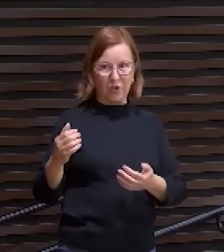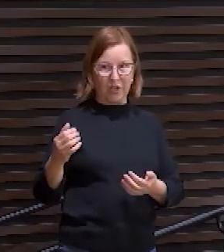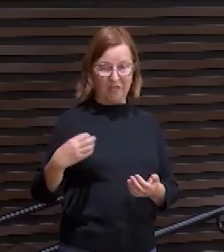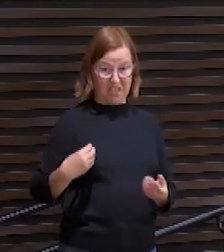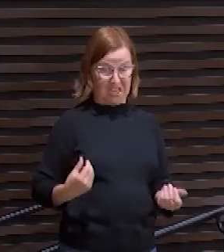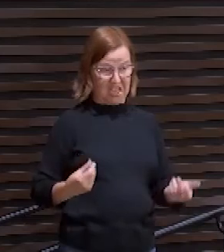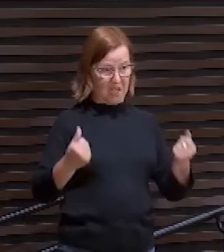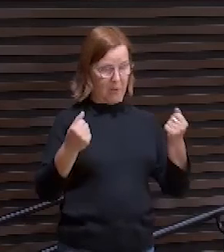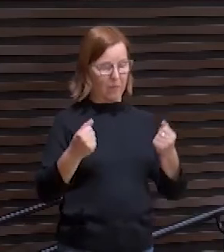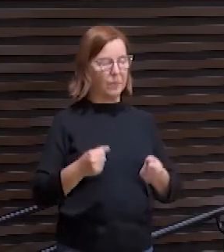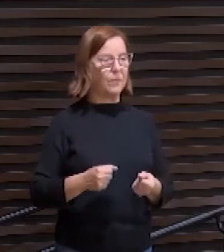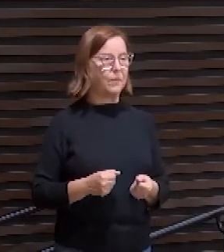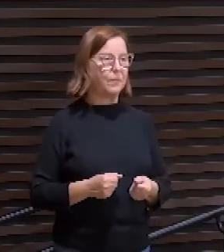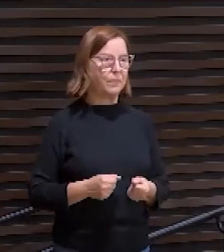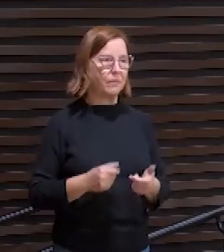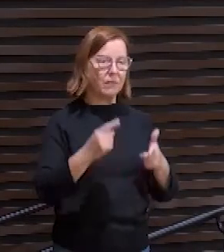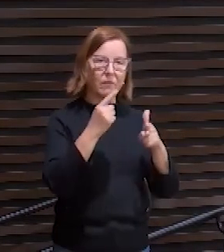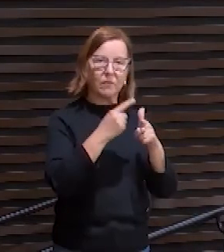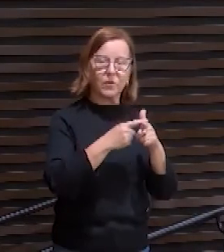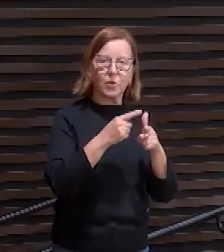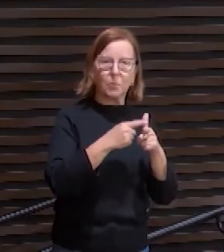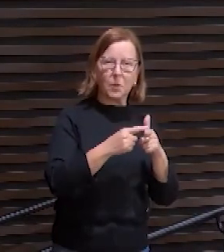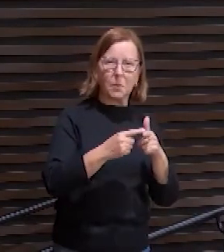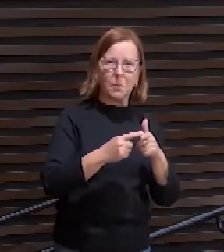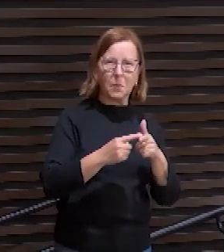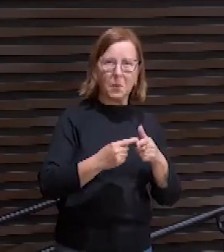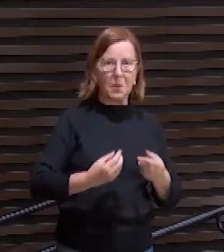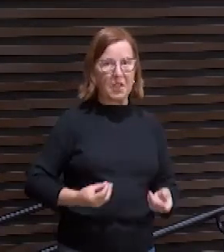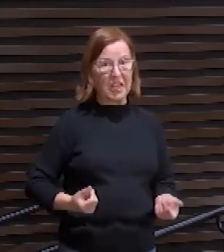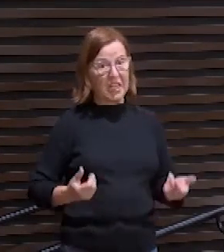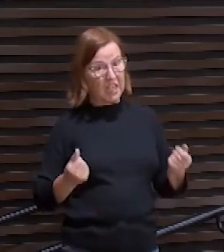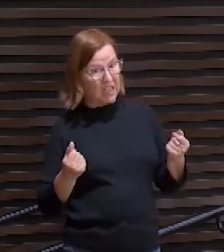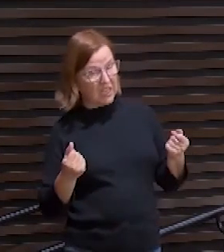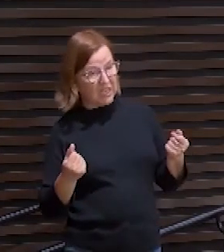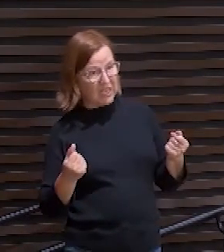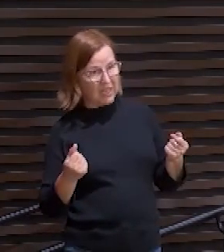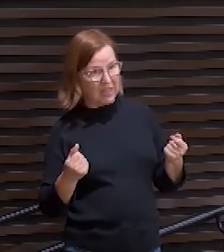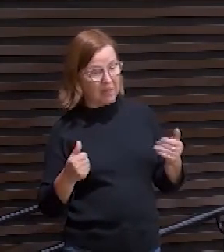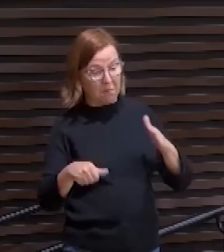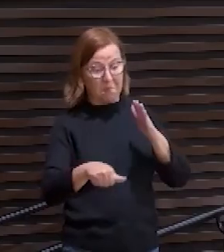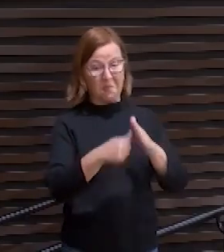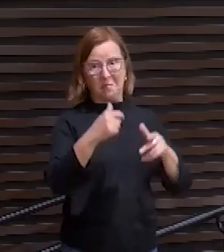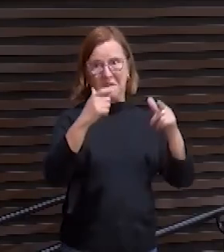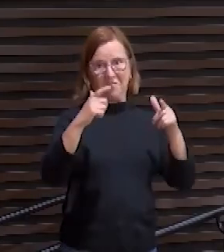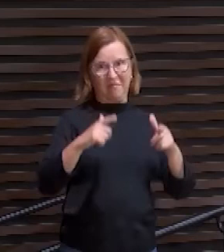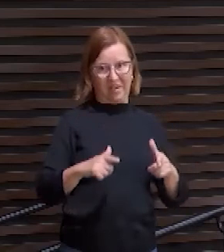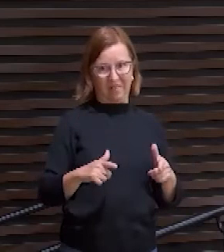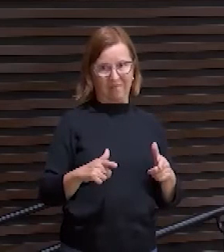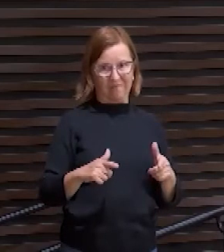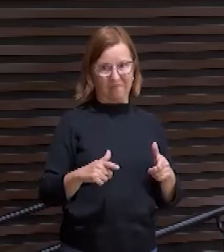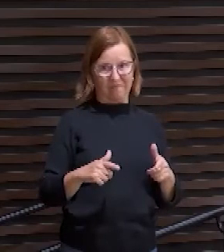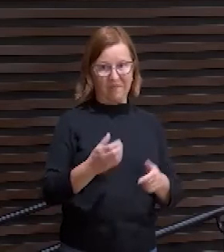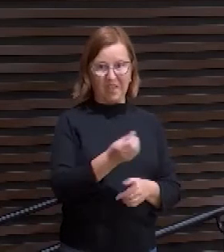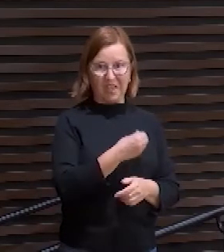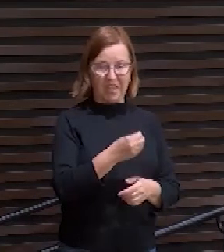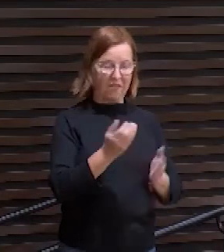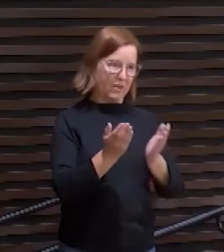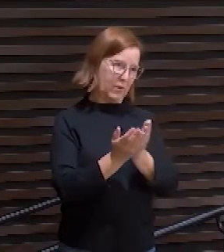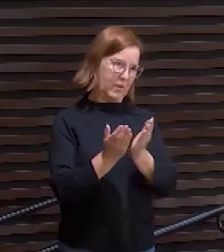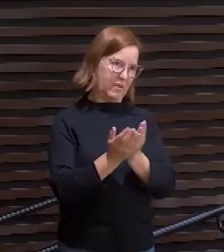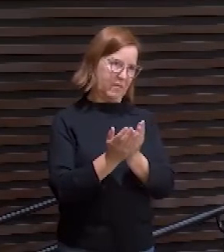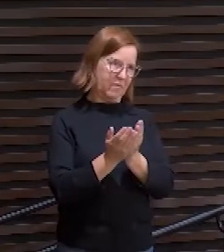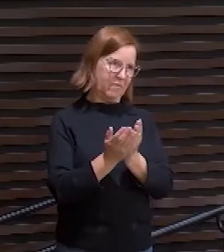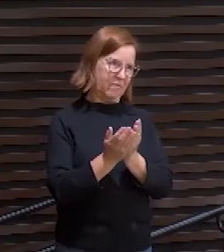O problema é a riqueza estar em primeiro lugar na vida do cristão.